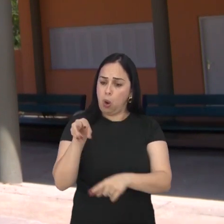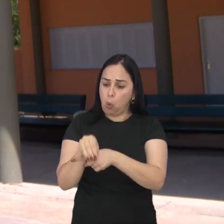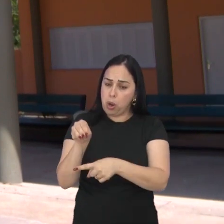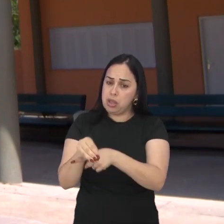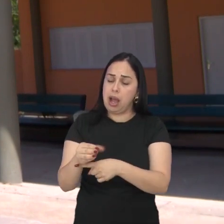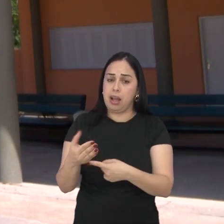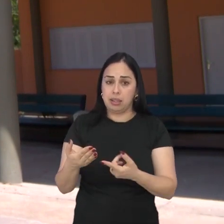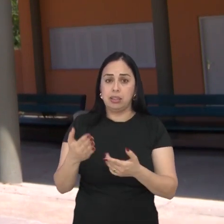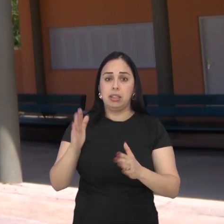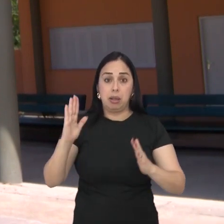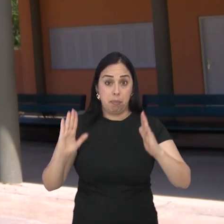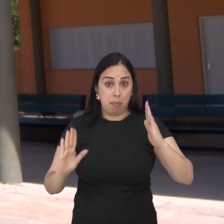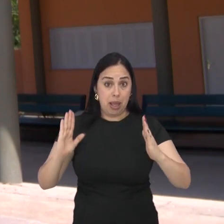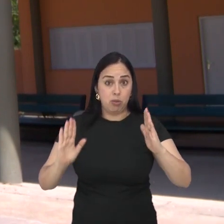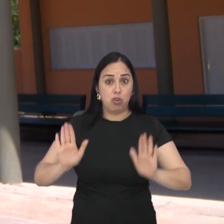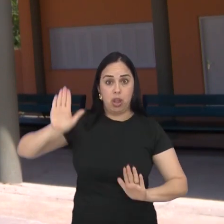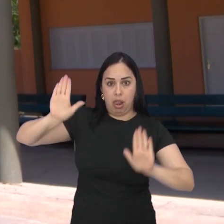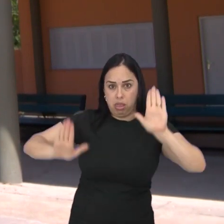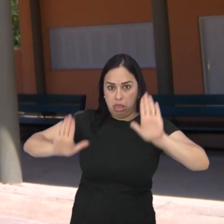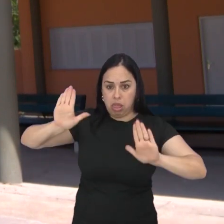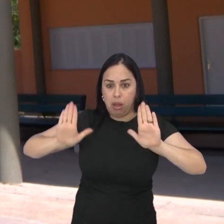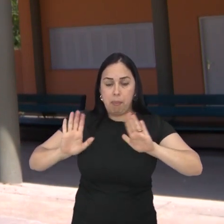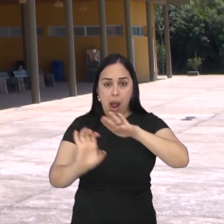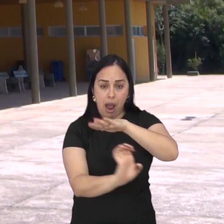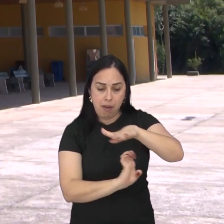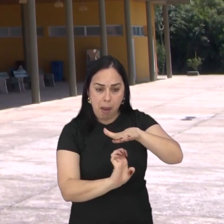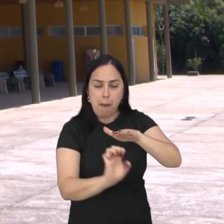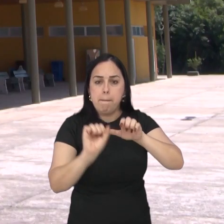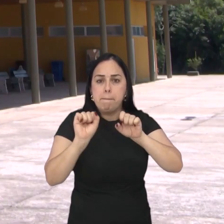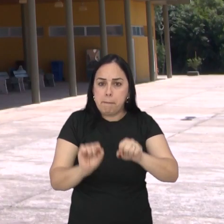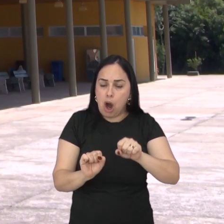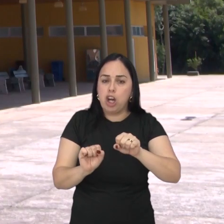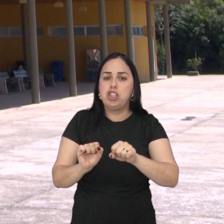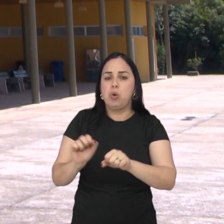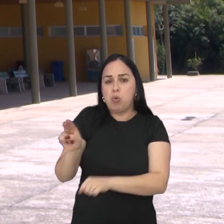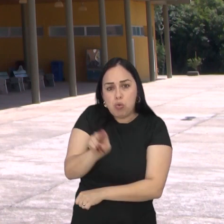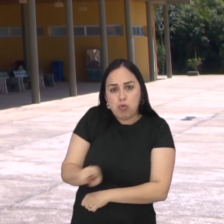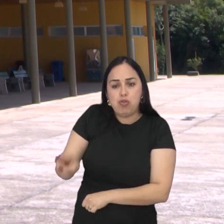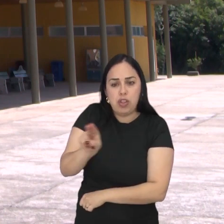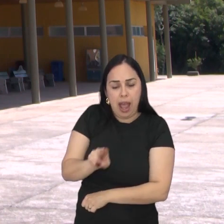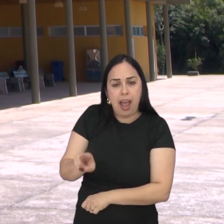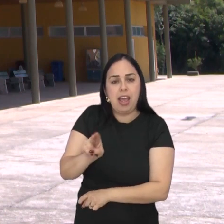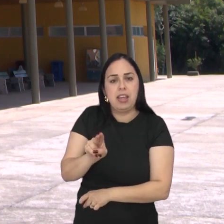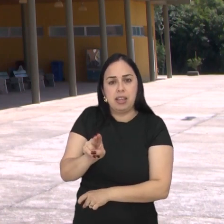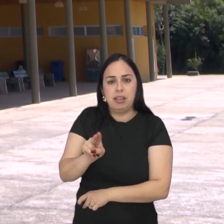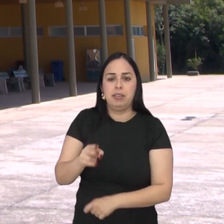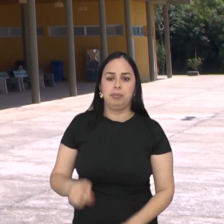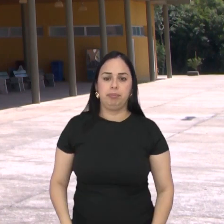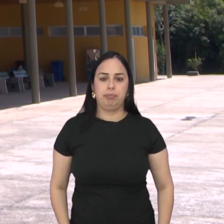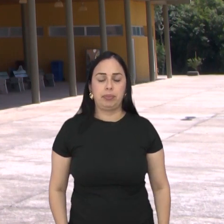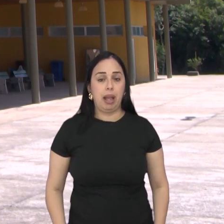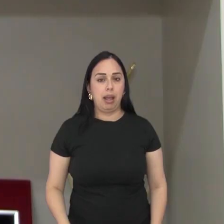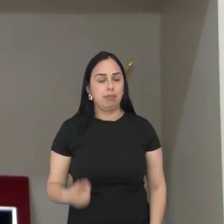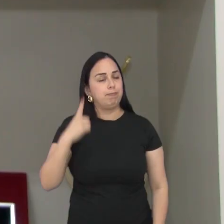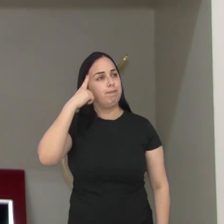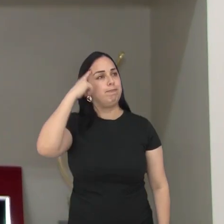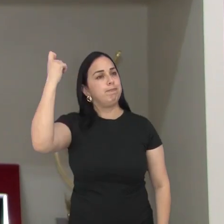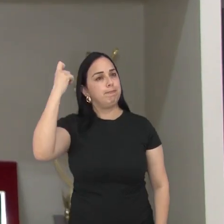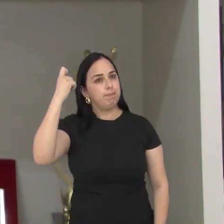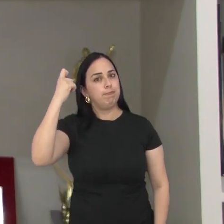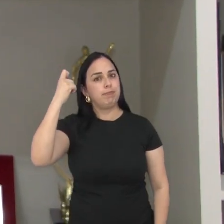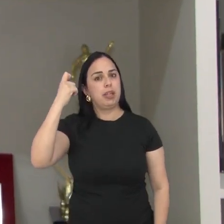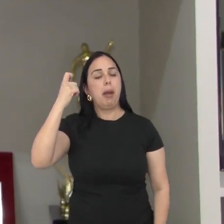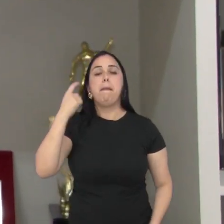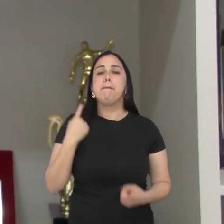privada. Assim, após o processo de licitação, uma empresa poderá explorar comercialmente o local. A primeira